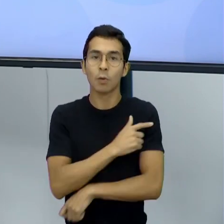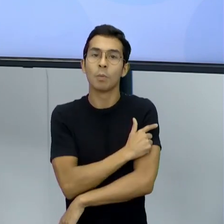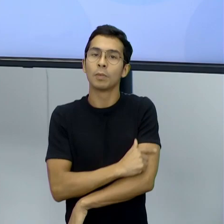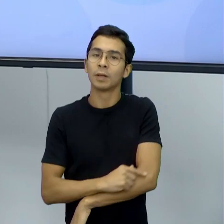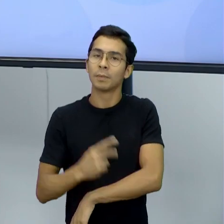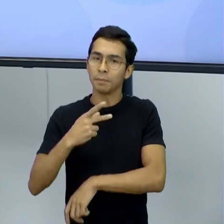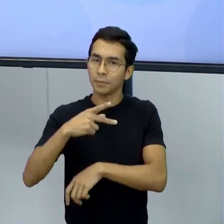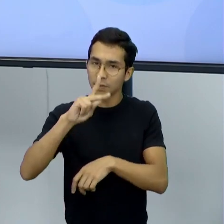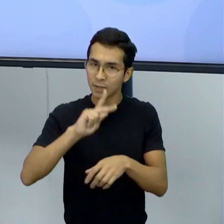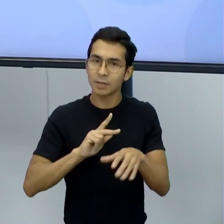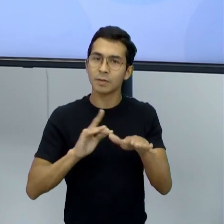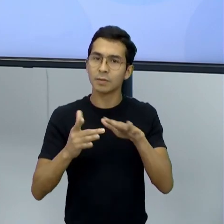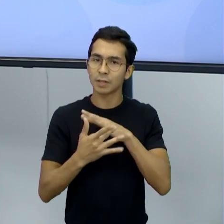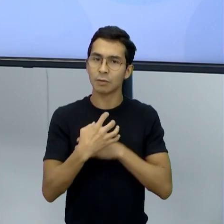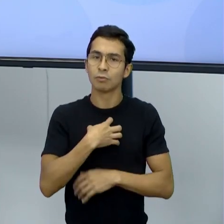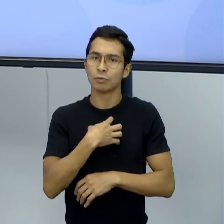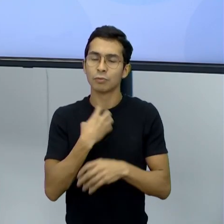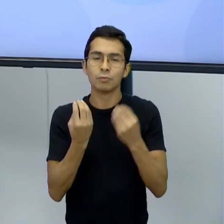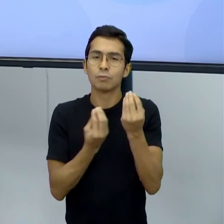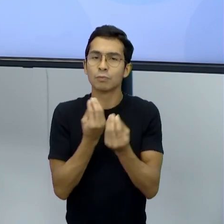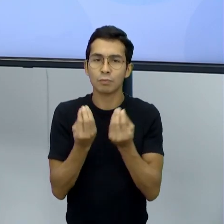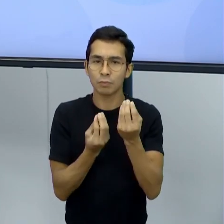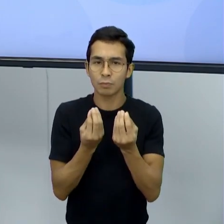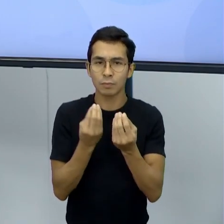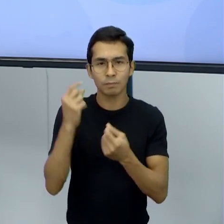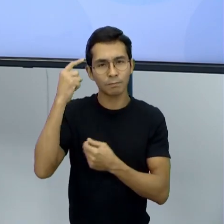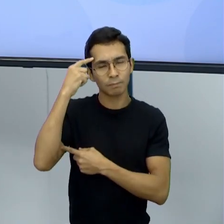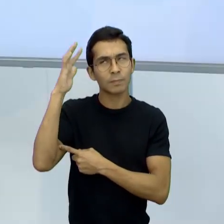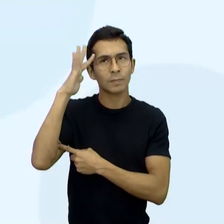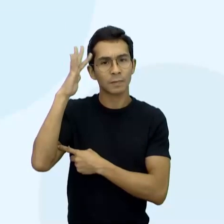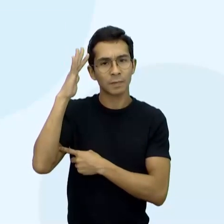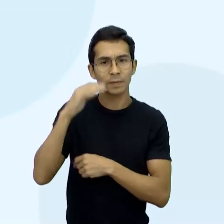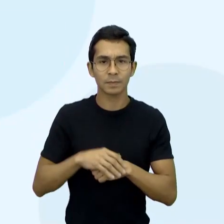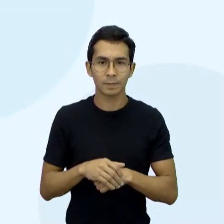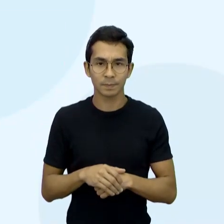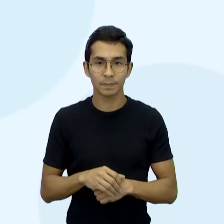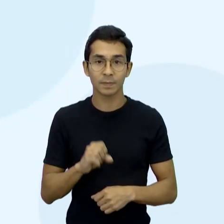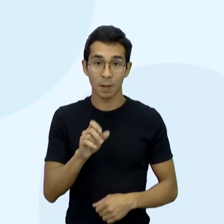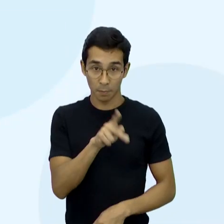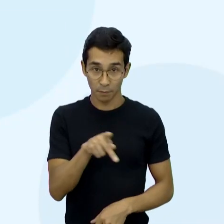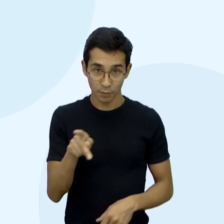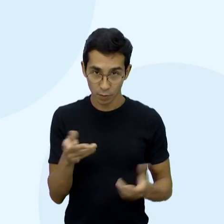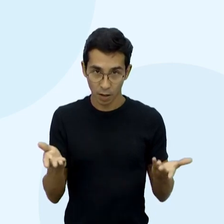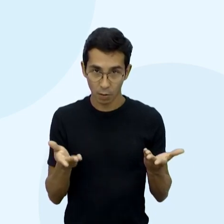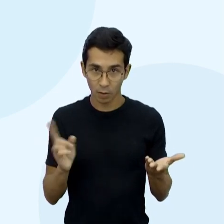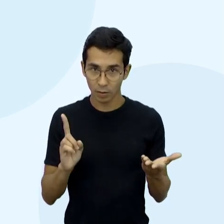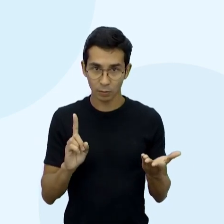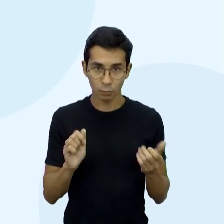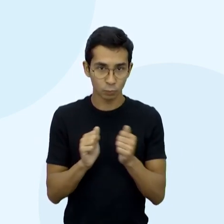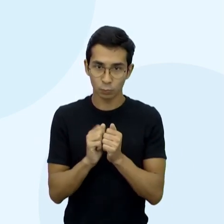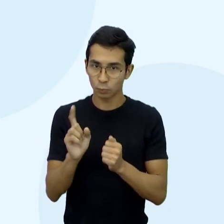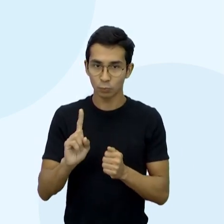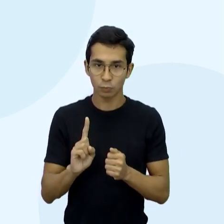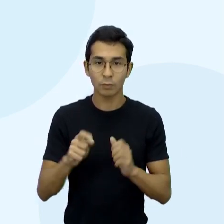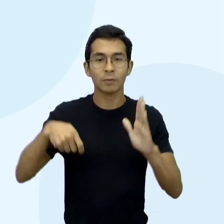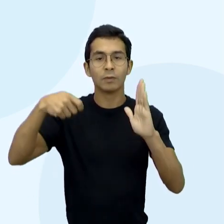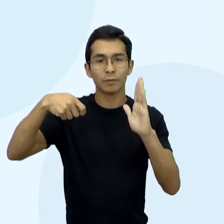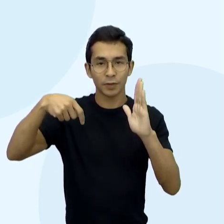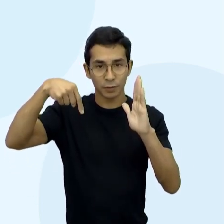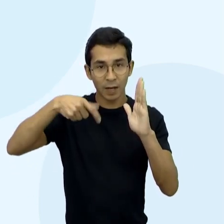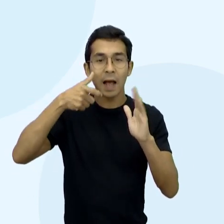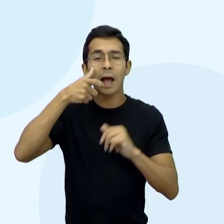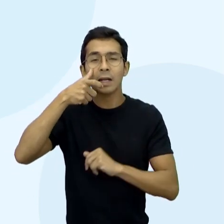redes sociais diz o que a seu respeito. Reflita sobre isso. Caso você não tenha um professor nesse momento com você, assista a este vídeo novamente